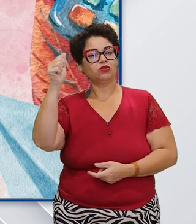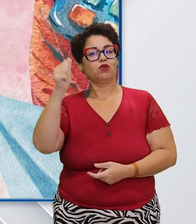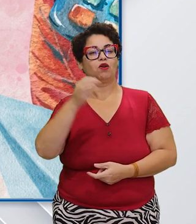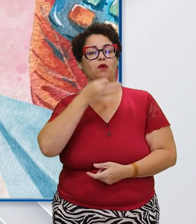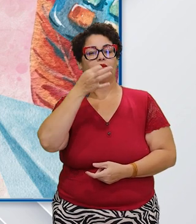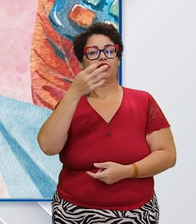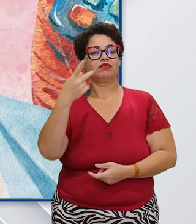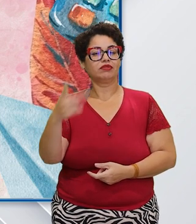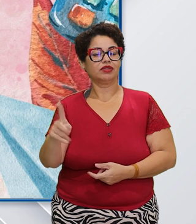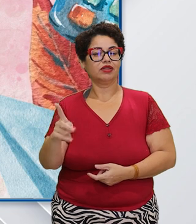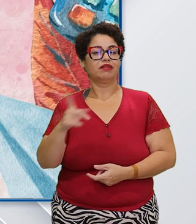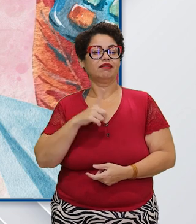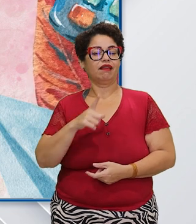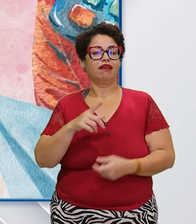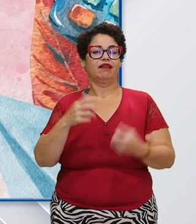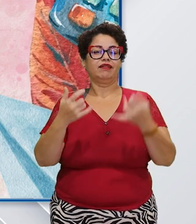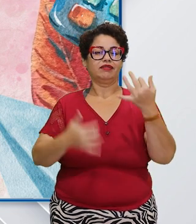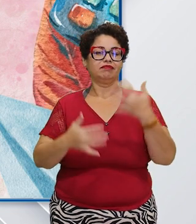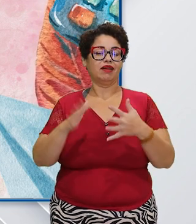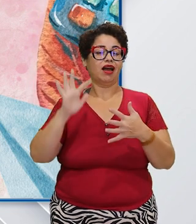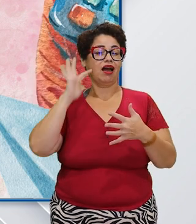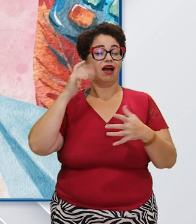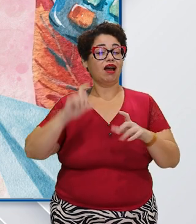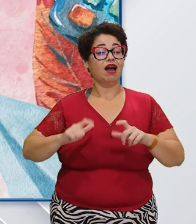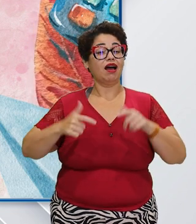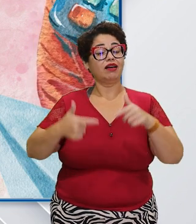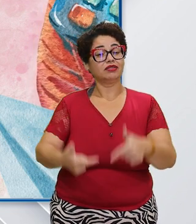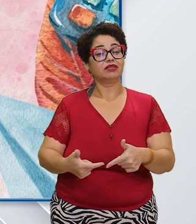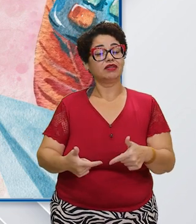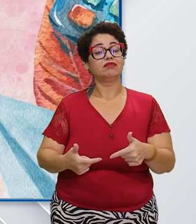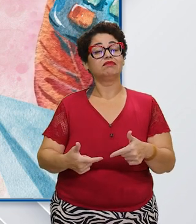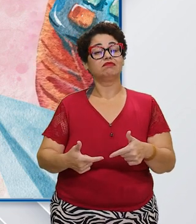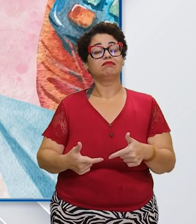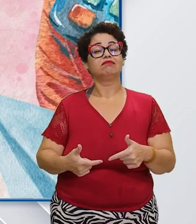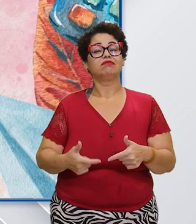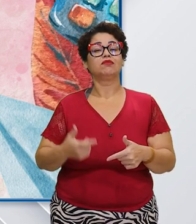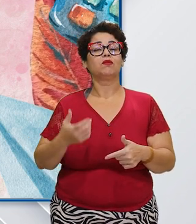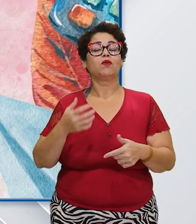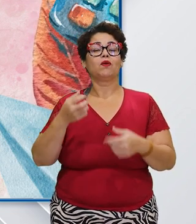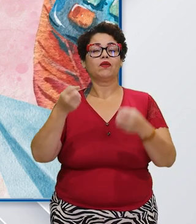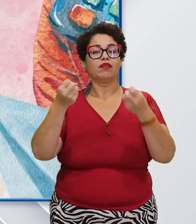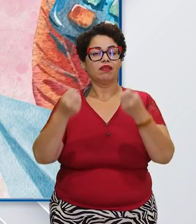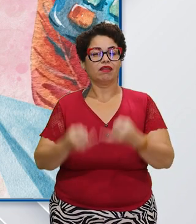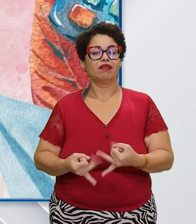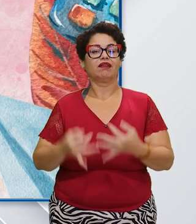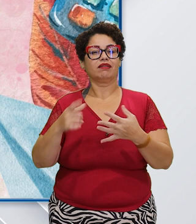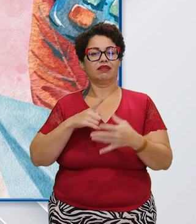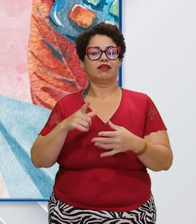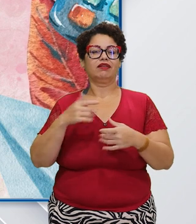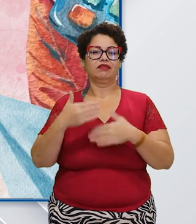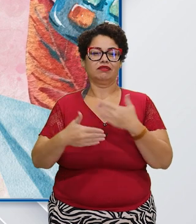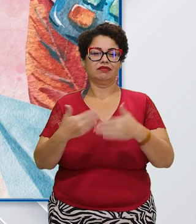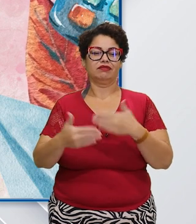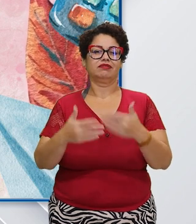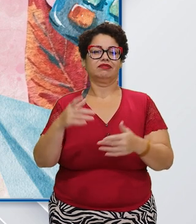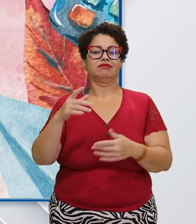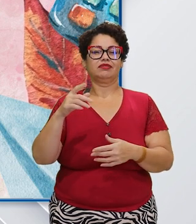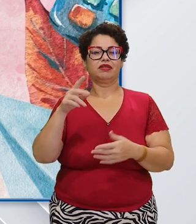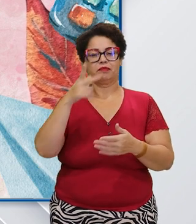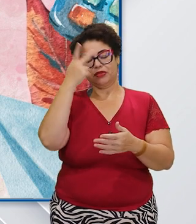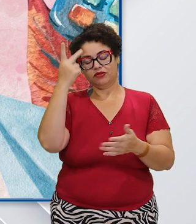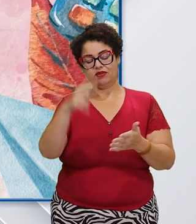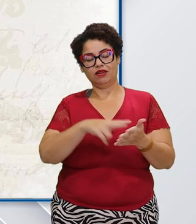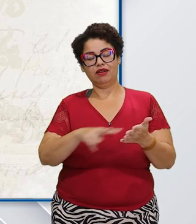do autor pode incluir um apelo à ação ou uma declaração instigante para deixar uma impressão